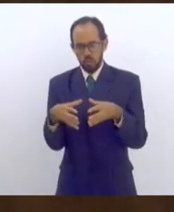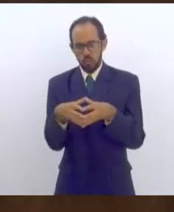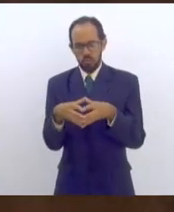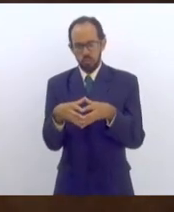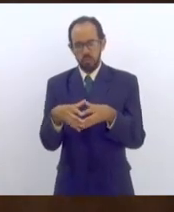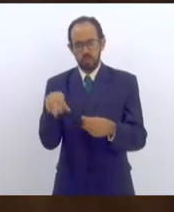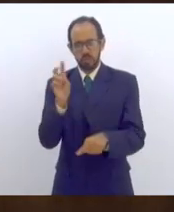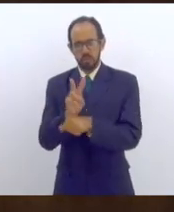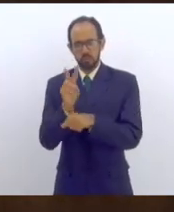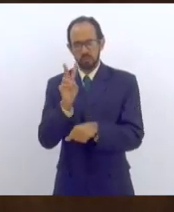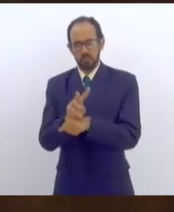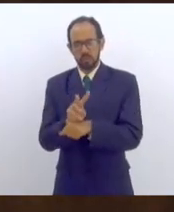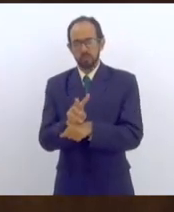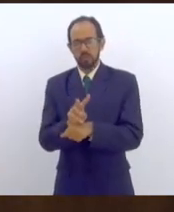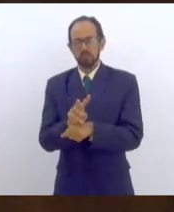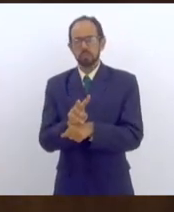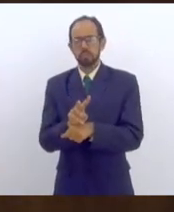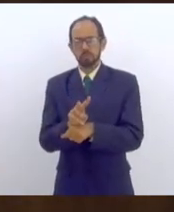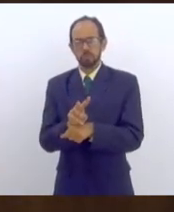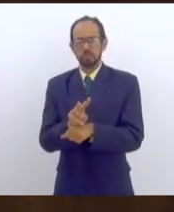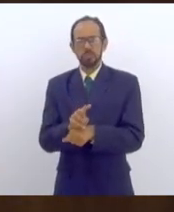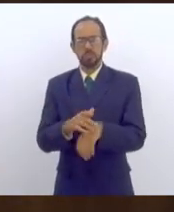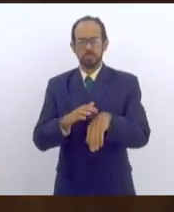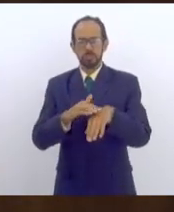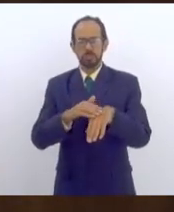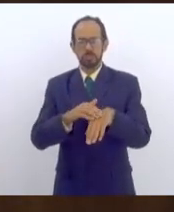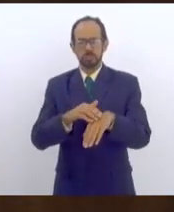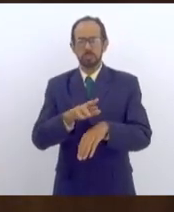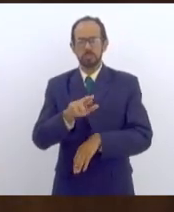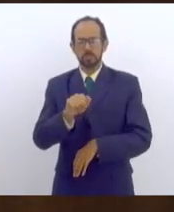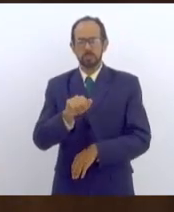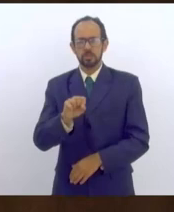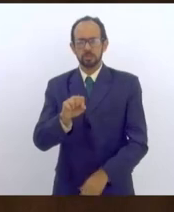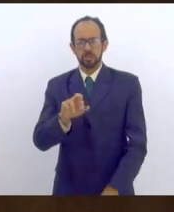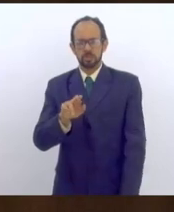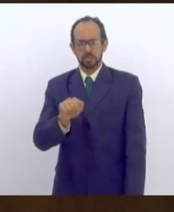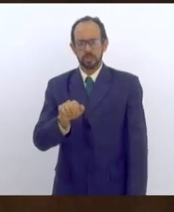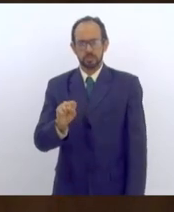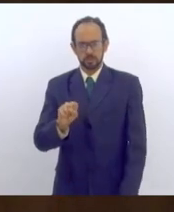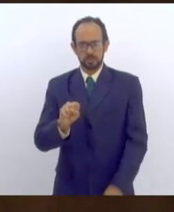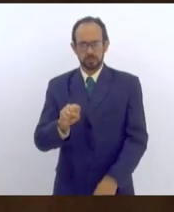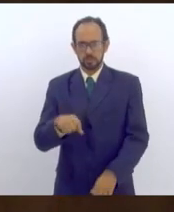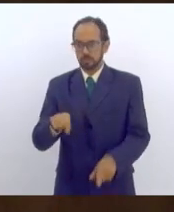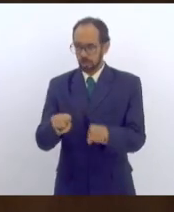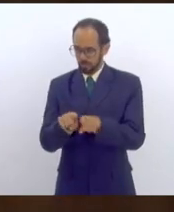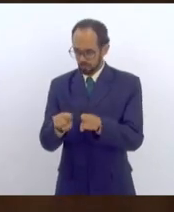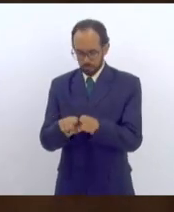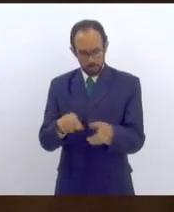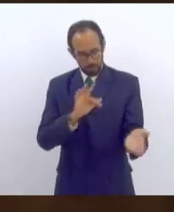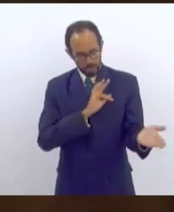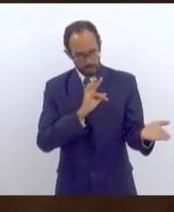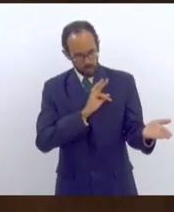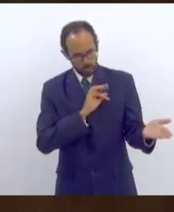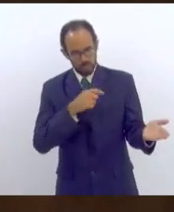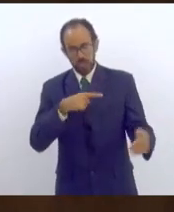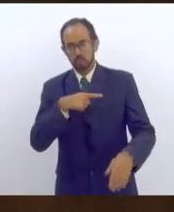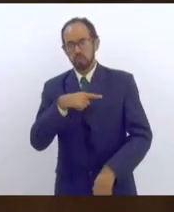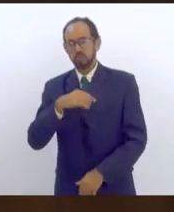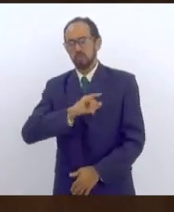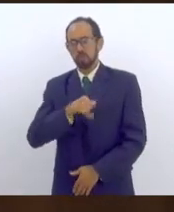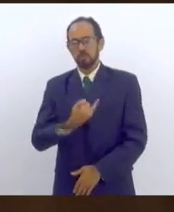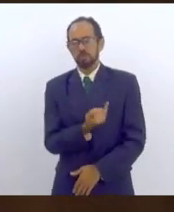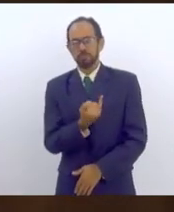em defesa das pessoas com doenças raras. Além disso, deputada Marta Rocha, quando tive a oportunidade de ser secretário